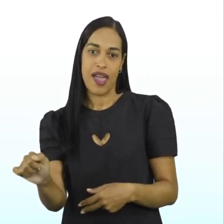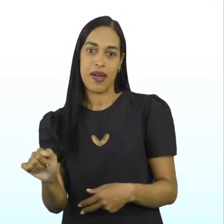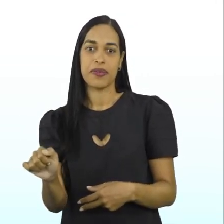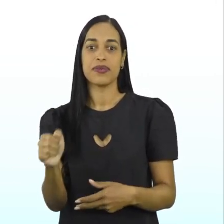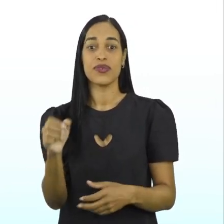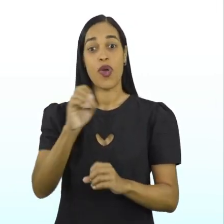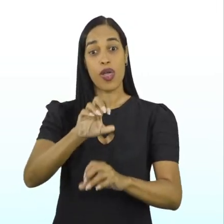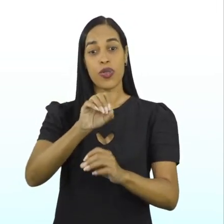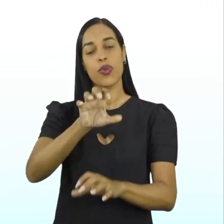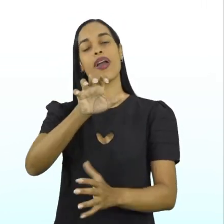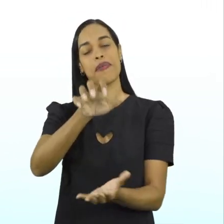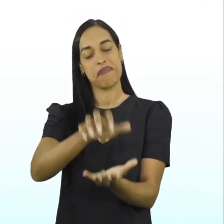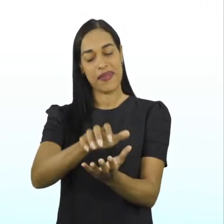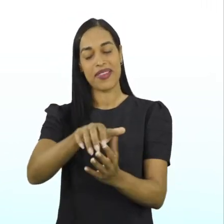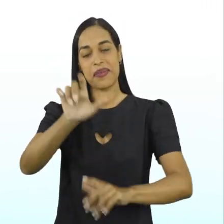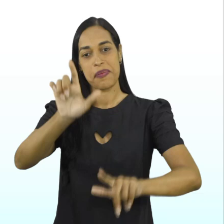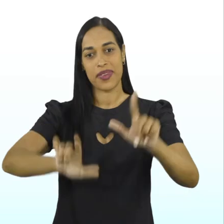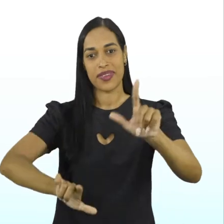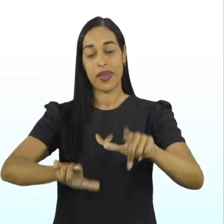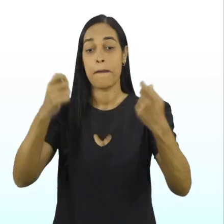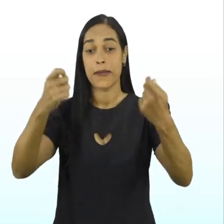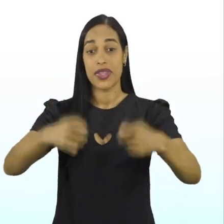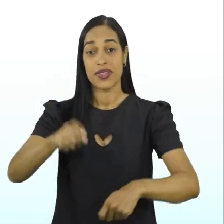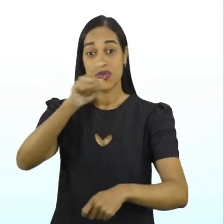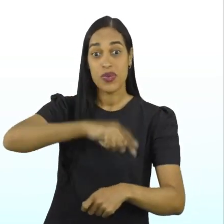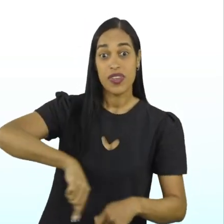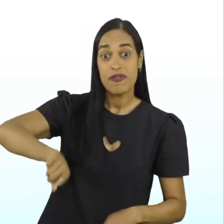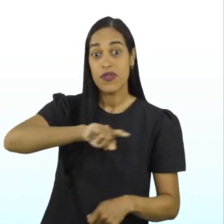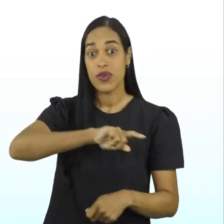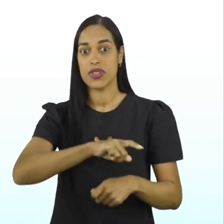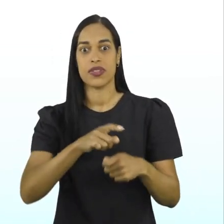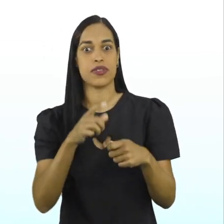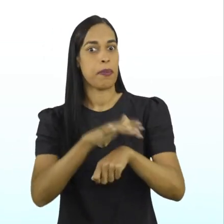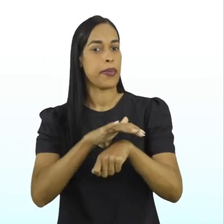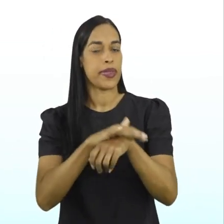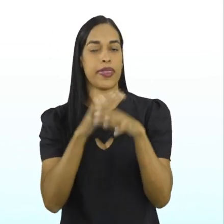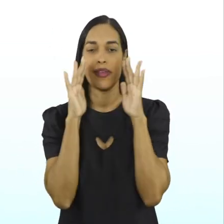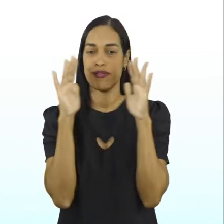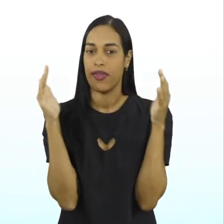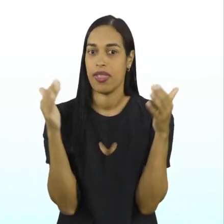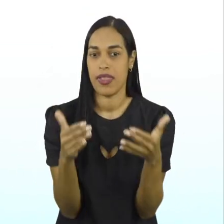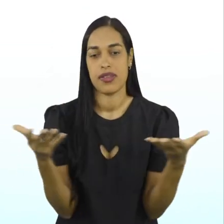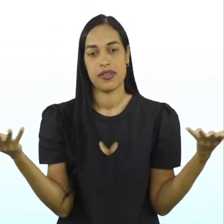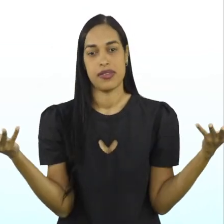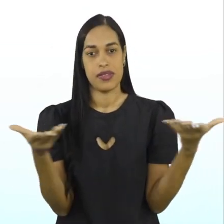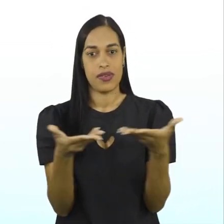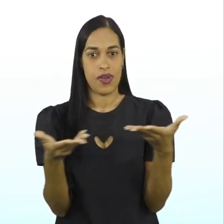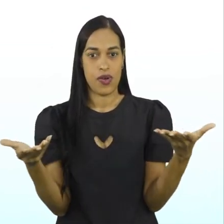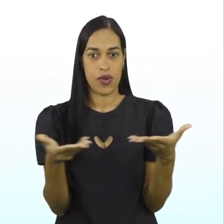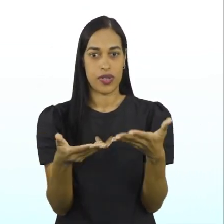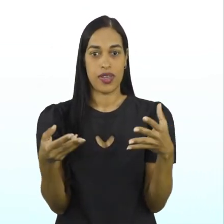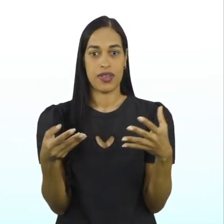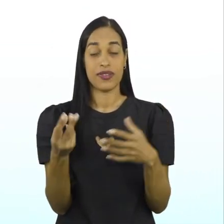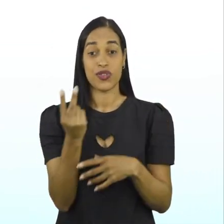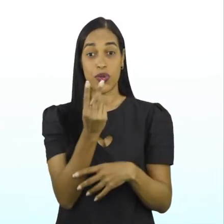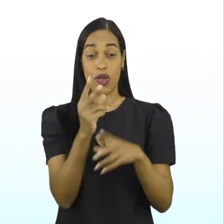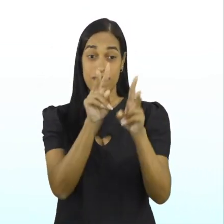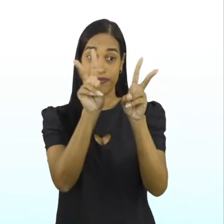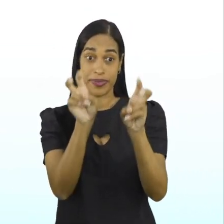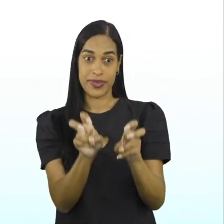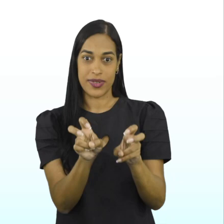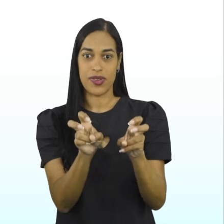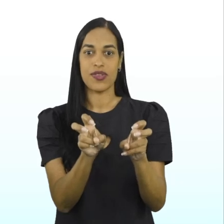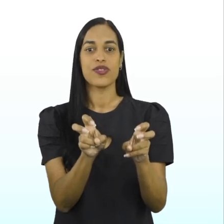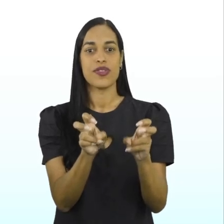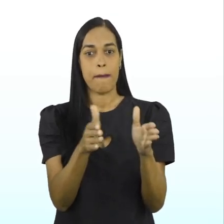assim, agora eu preciso que vocês fiquem muito ligados em mim, porque eu vou fazer uma parte 2 da aula de citologia.